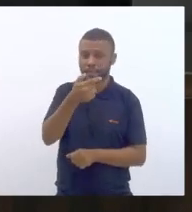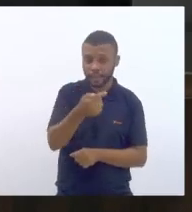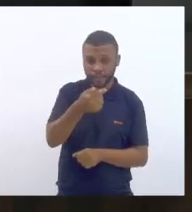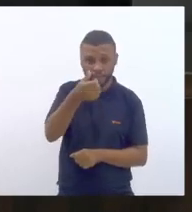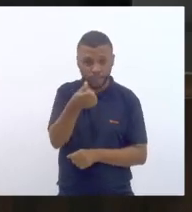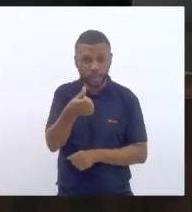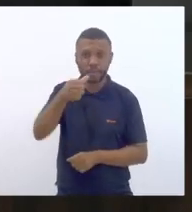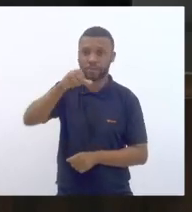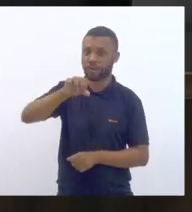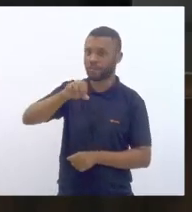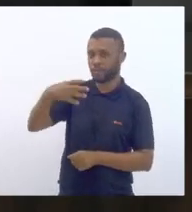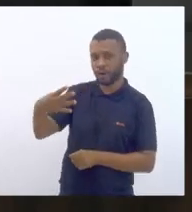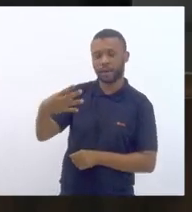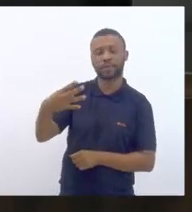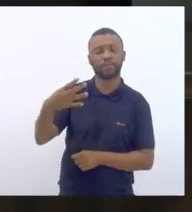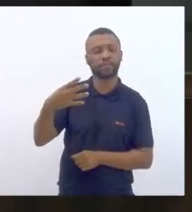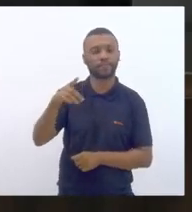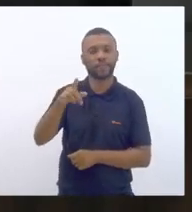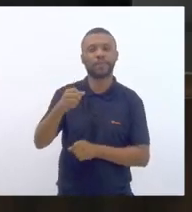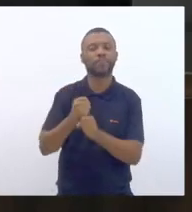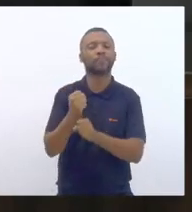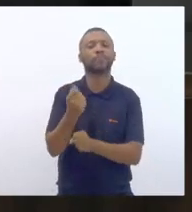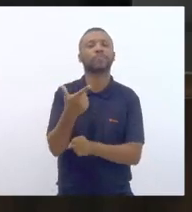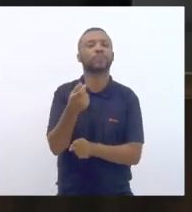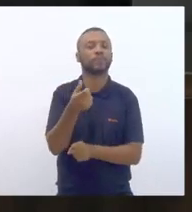7694 de 22 de setembro de 2017.